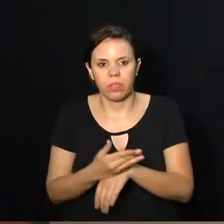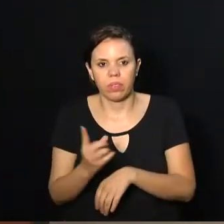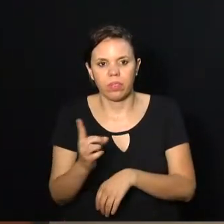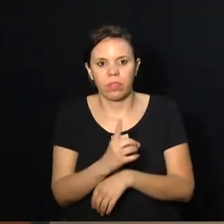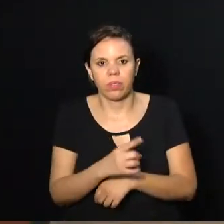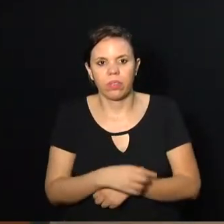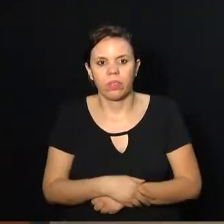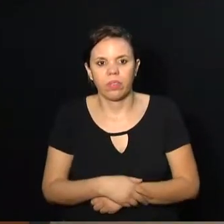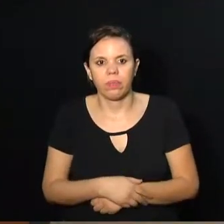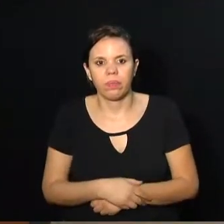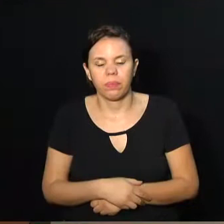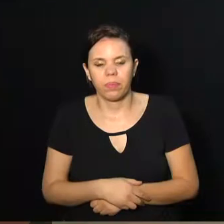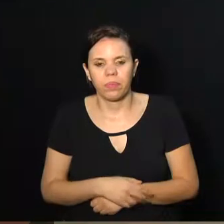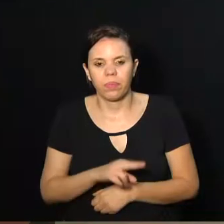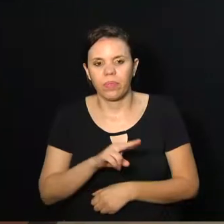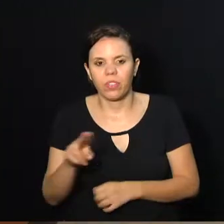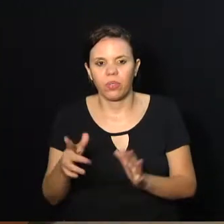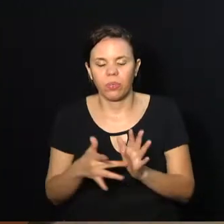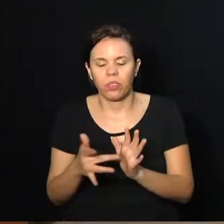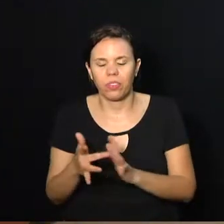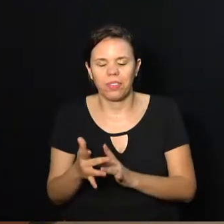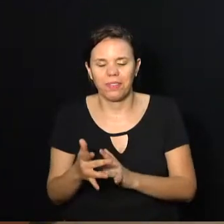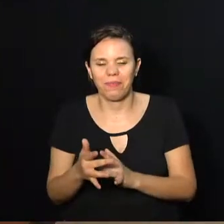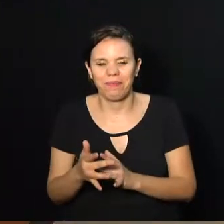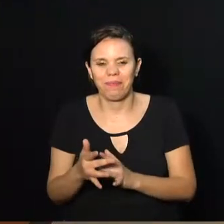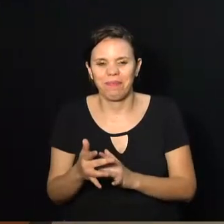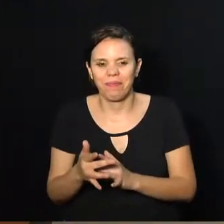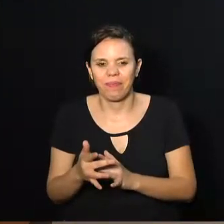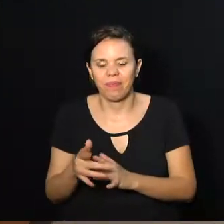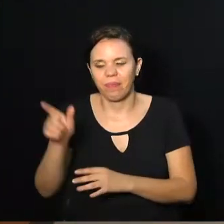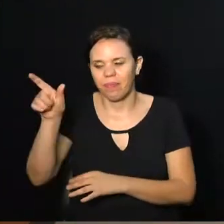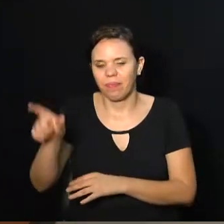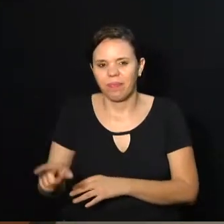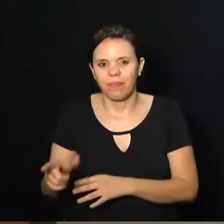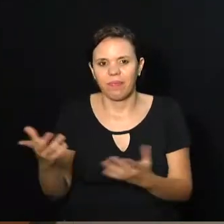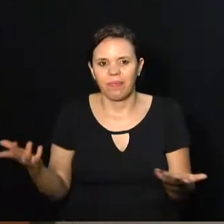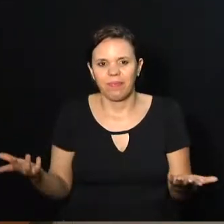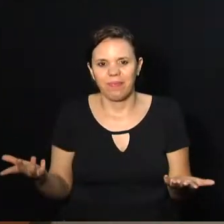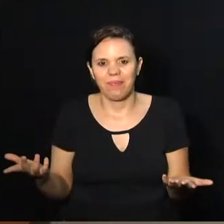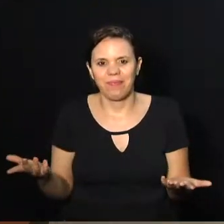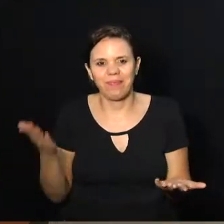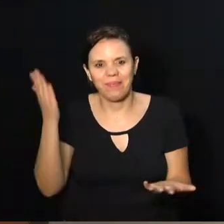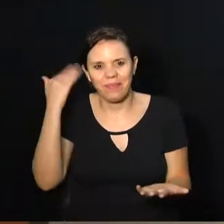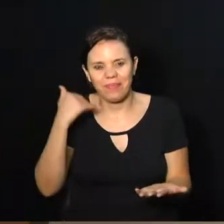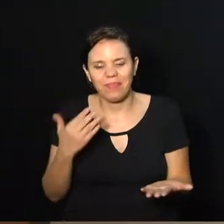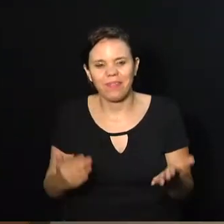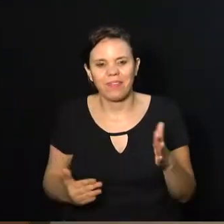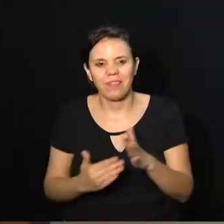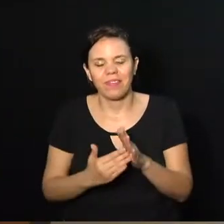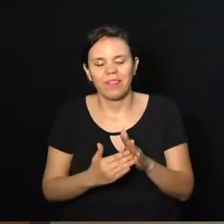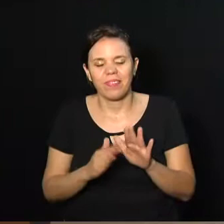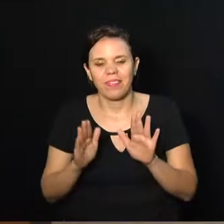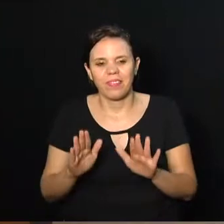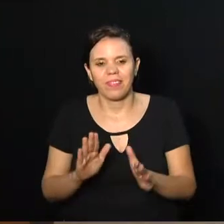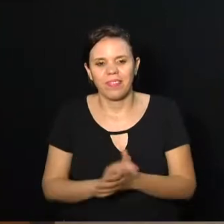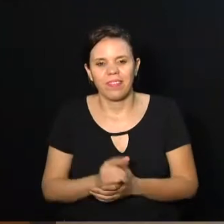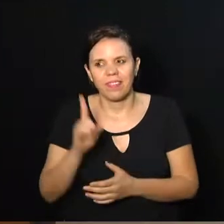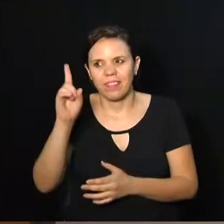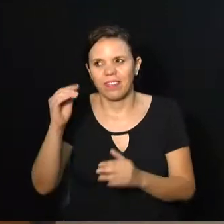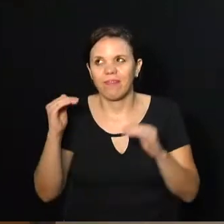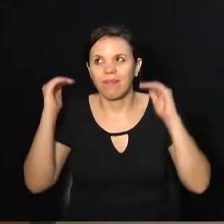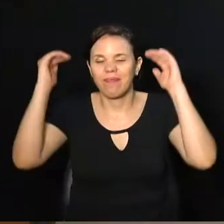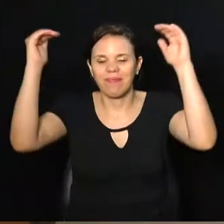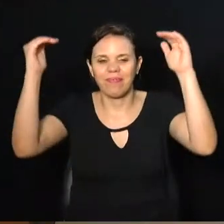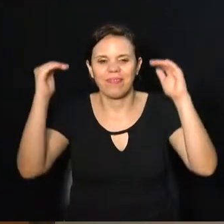Obrigado. Muito obrigado. E é tudo em nome de Jesus, viu, gente? Sim. Porque o homem, Amém. ele sabe até um limite, mas Deus é maior.